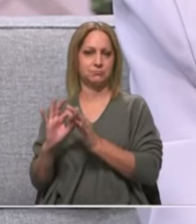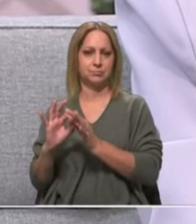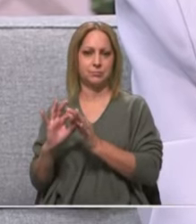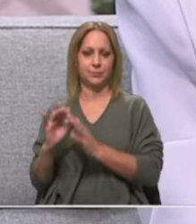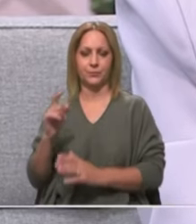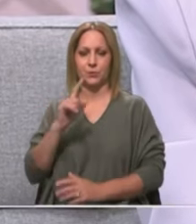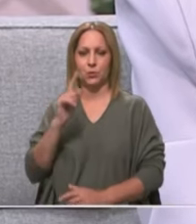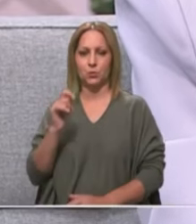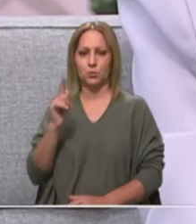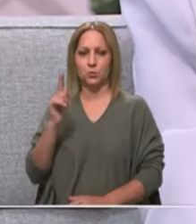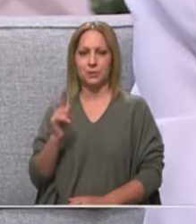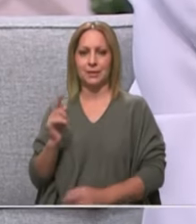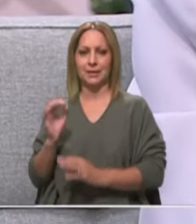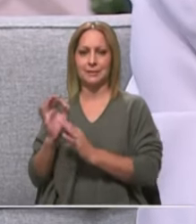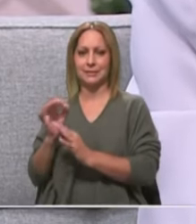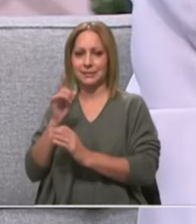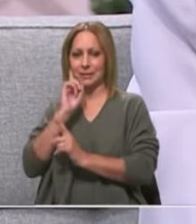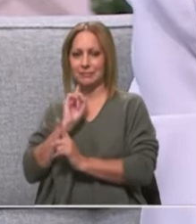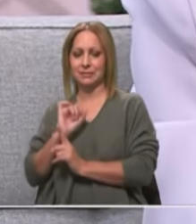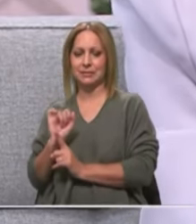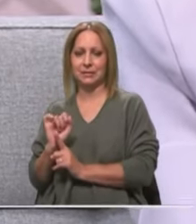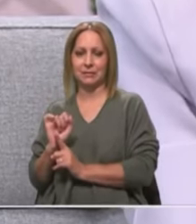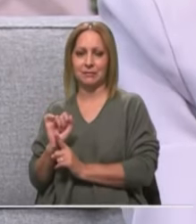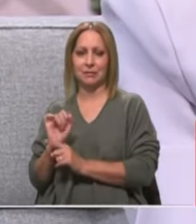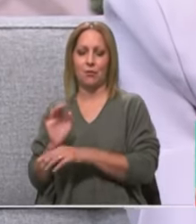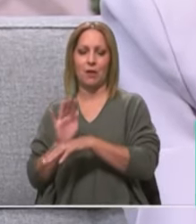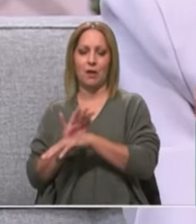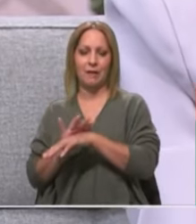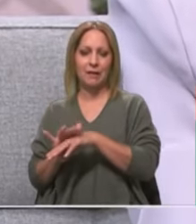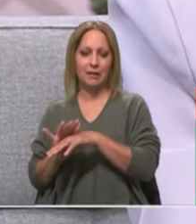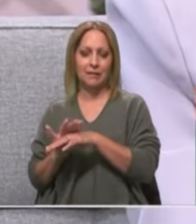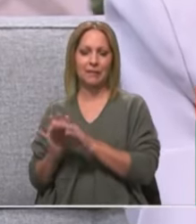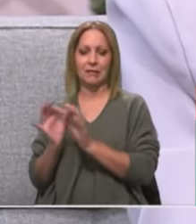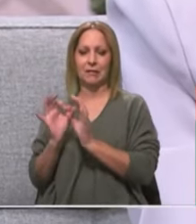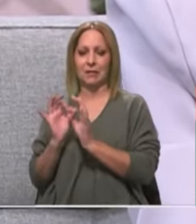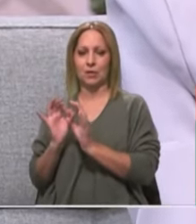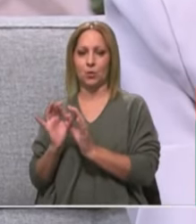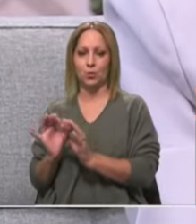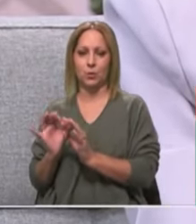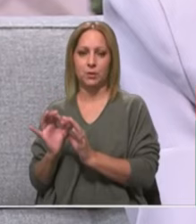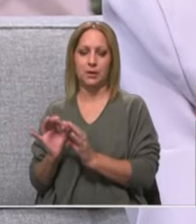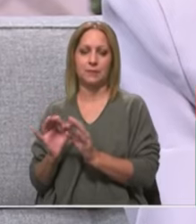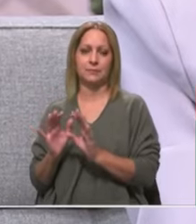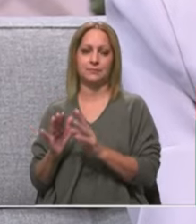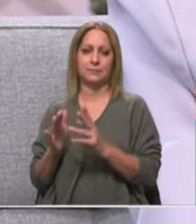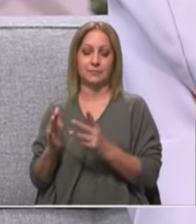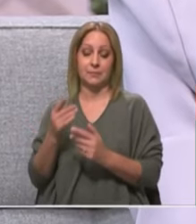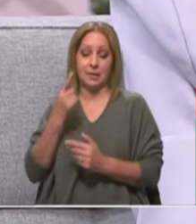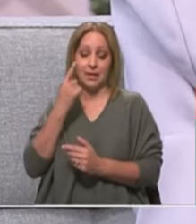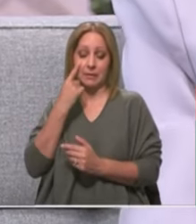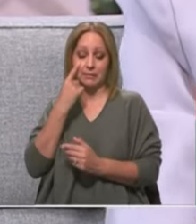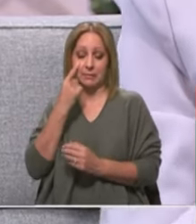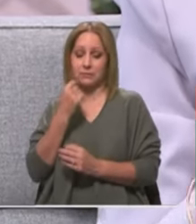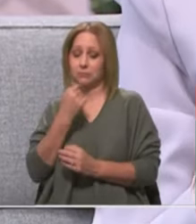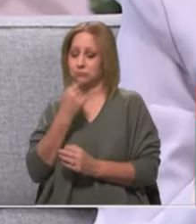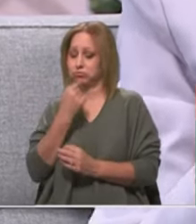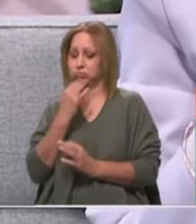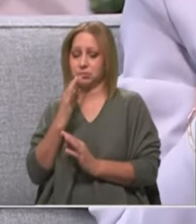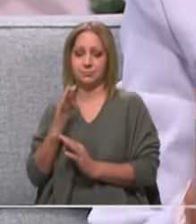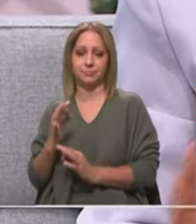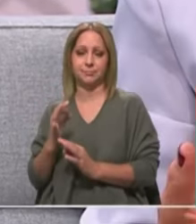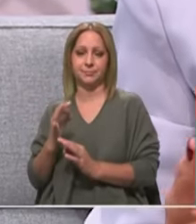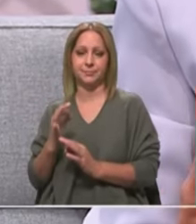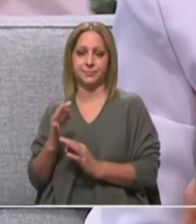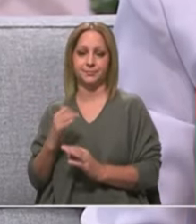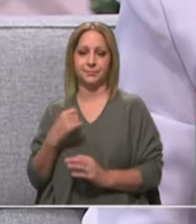o Zé tratava dela e quer dizer com um carinho com uma ternura com um cuidado eh com uma atenção porque eles quer